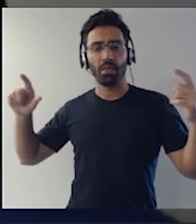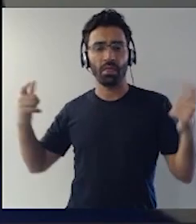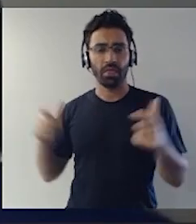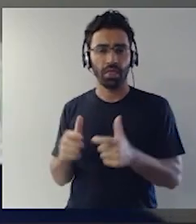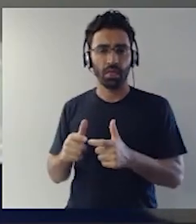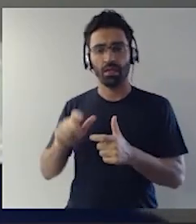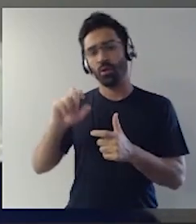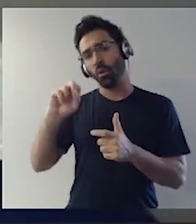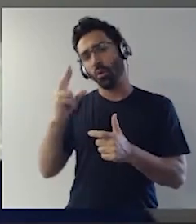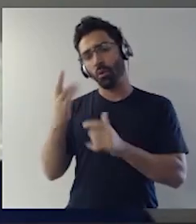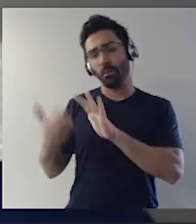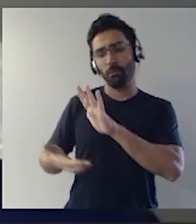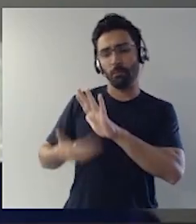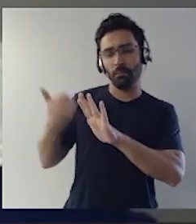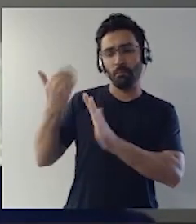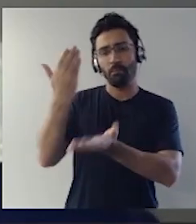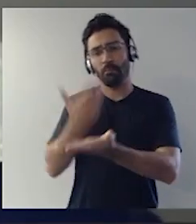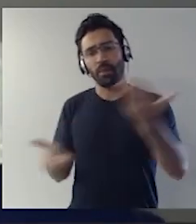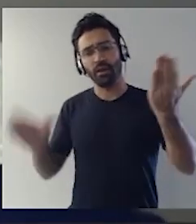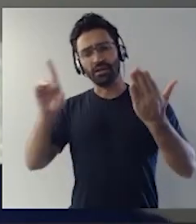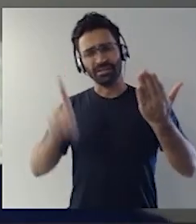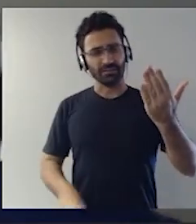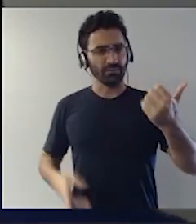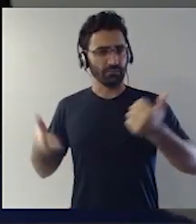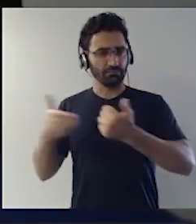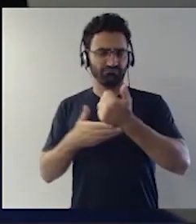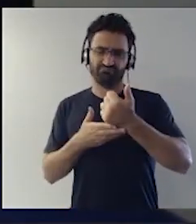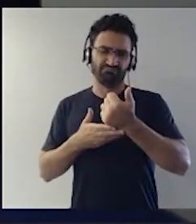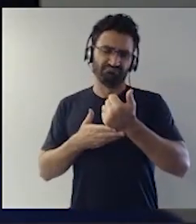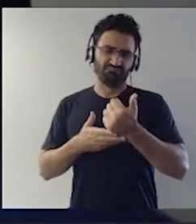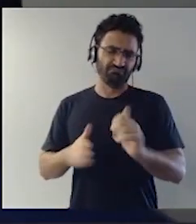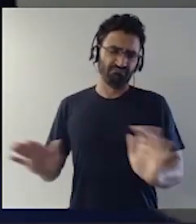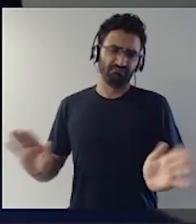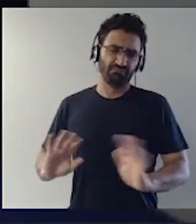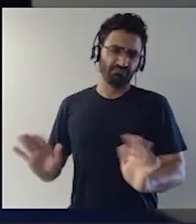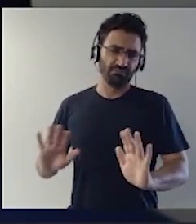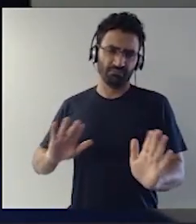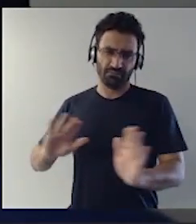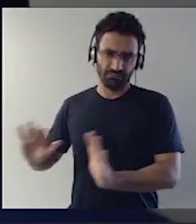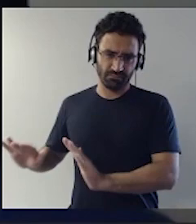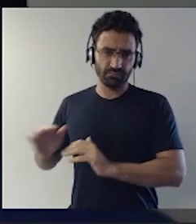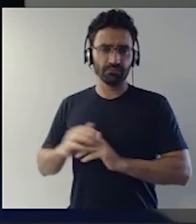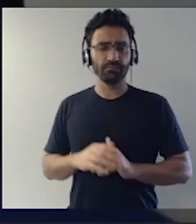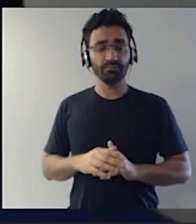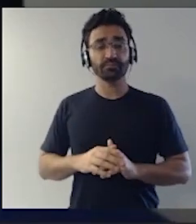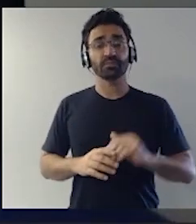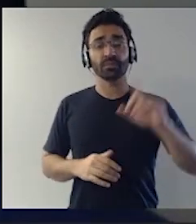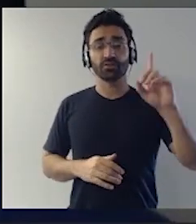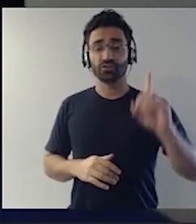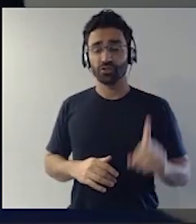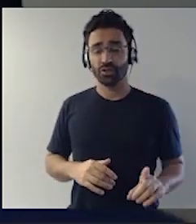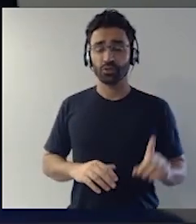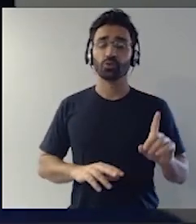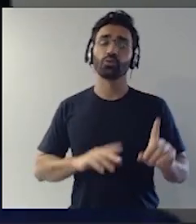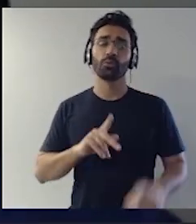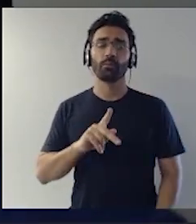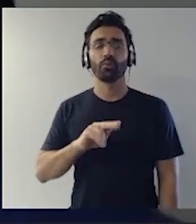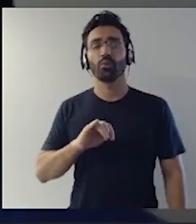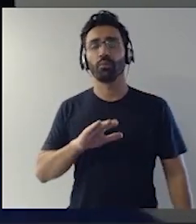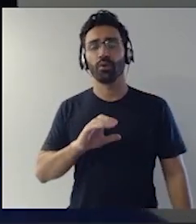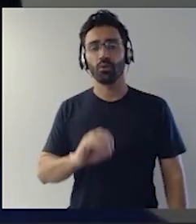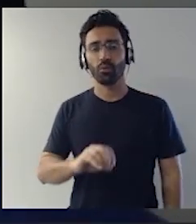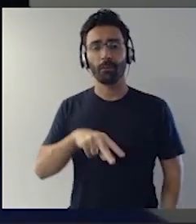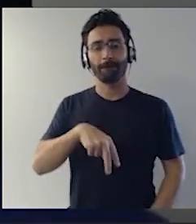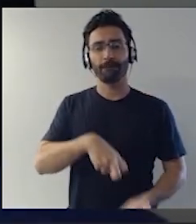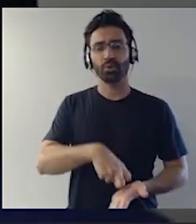de direitos fundamentais. Eu vejo que, por exemplo, no âmbito do direito público punitivo, a